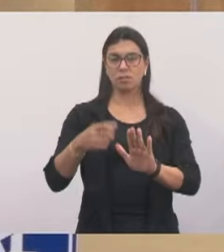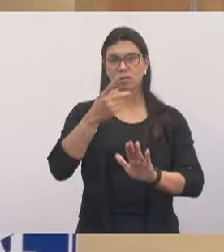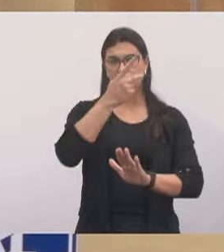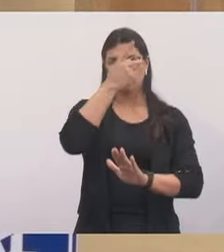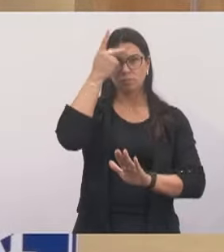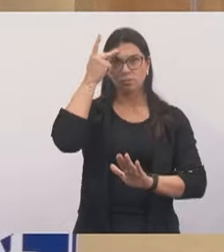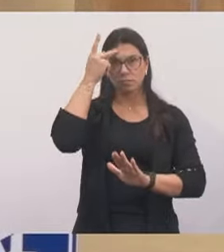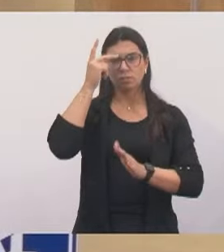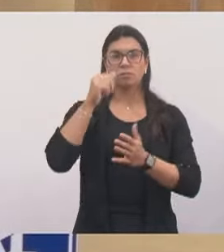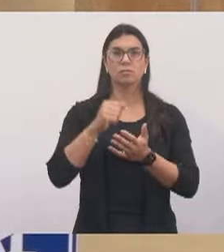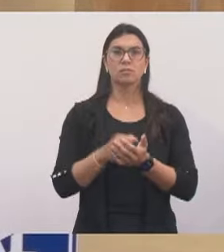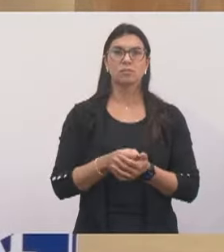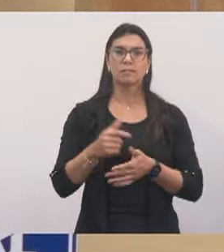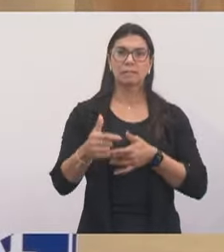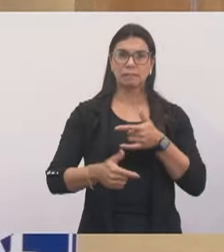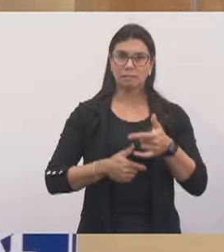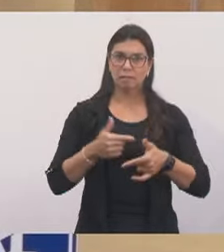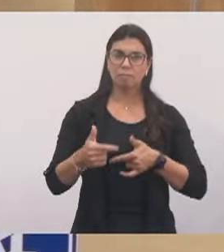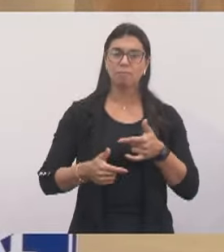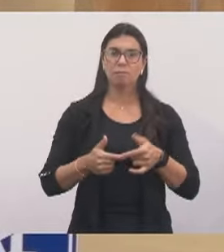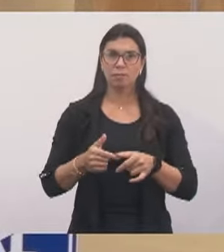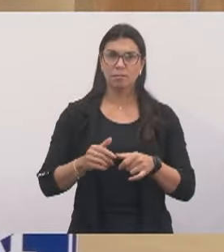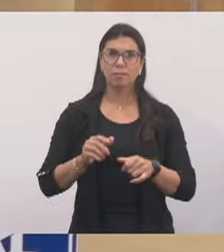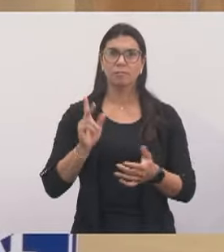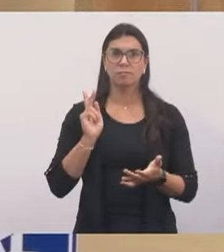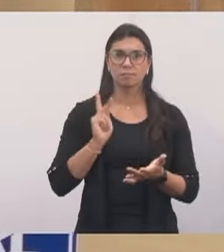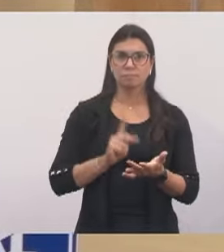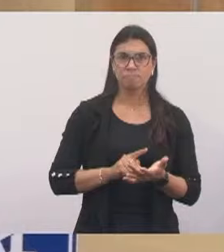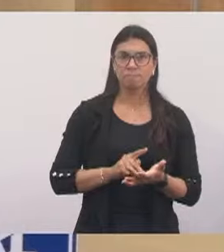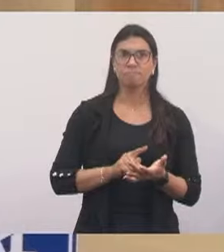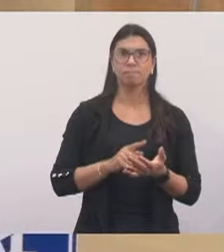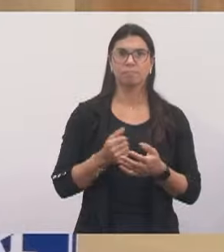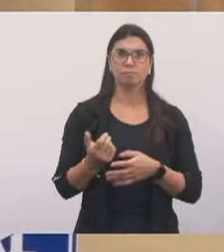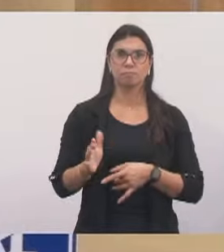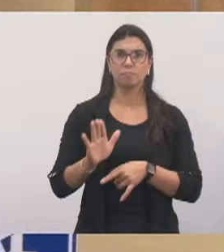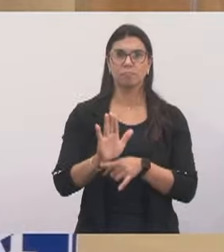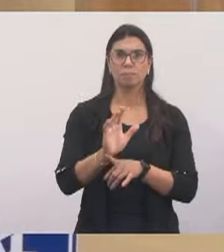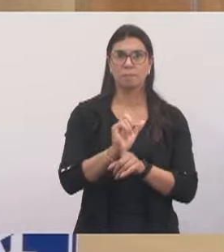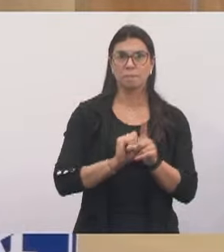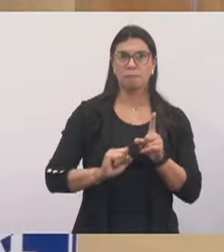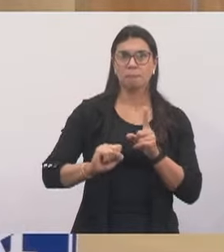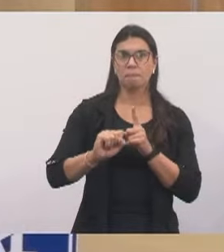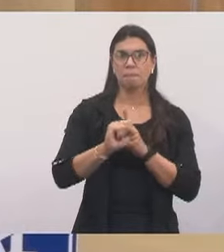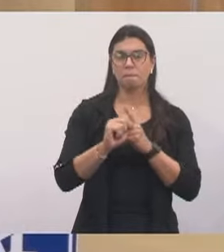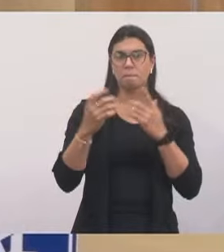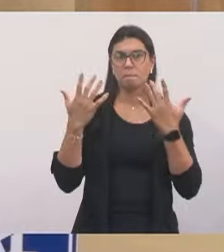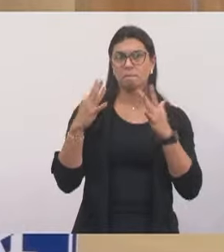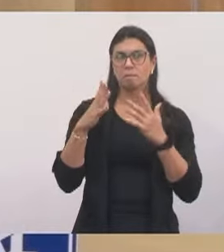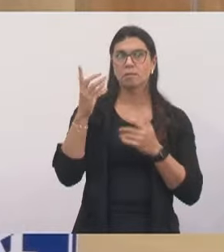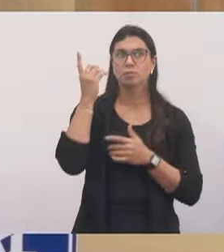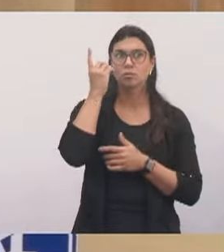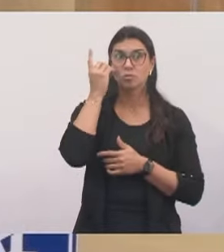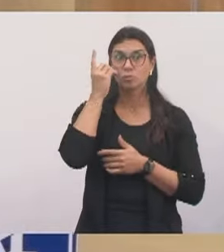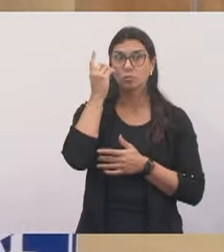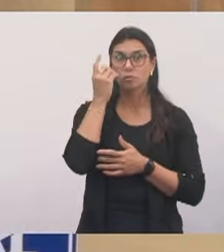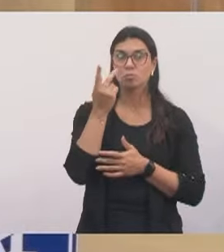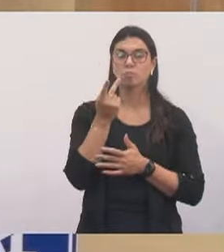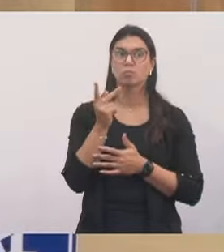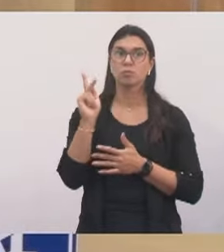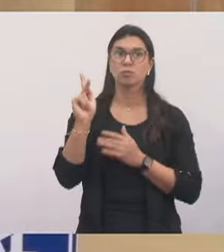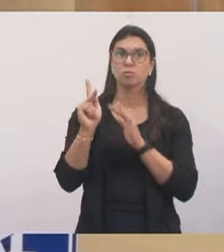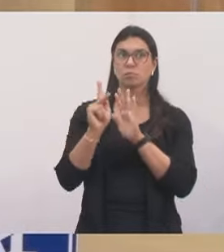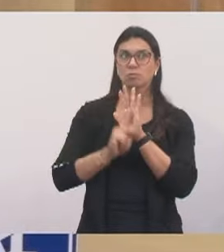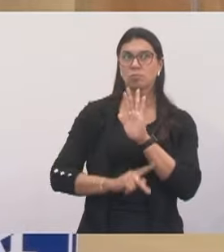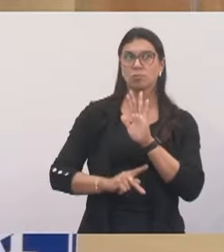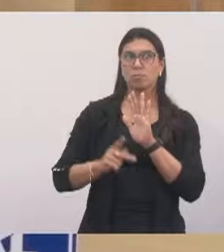isso não tem preço. Então, Dude, parabéns por estar tendo essa iniciativa. E são entidades que, muitas delas, que a